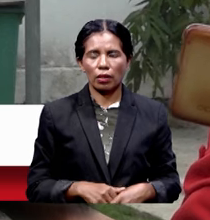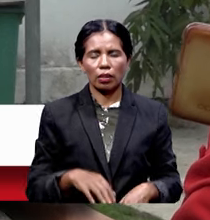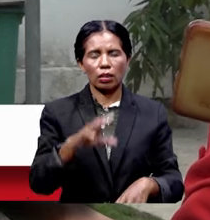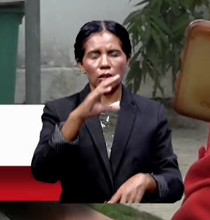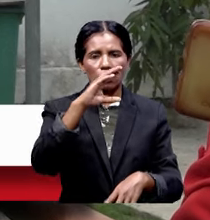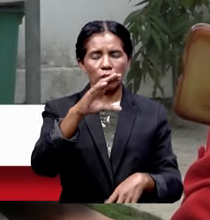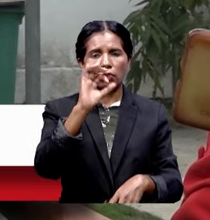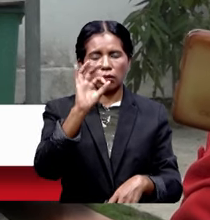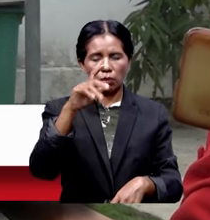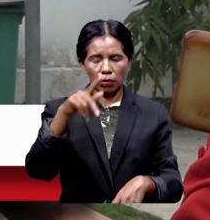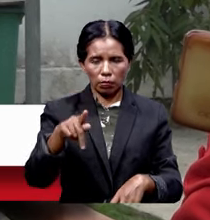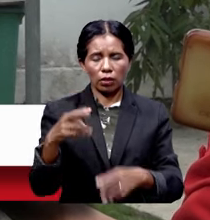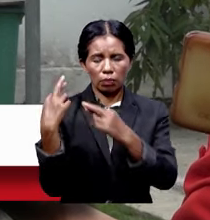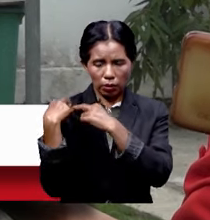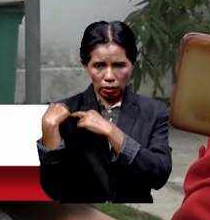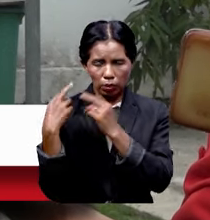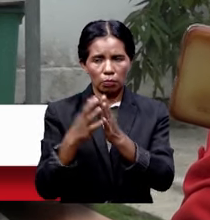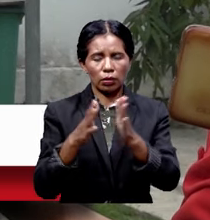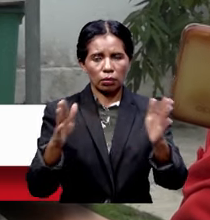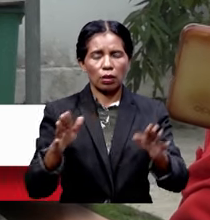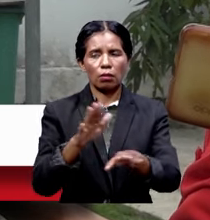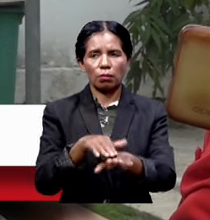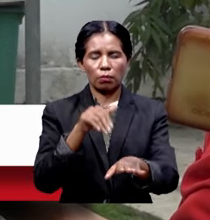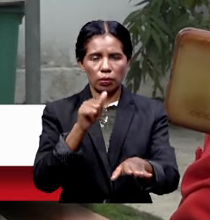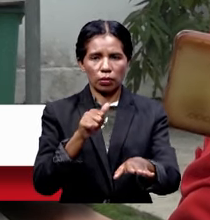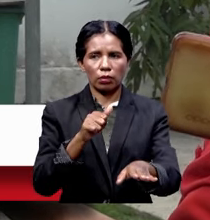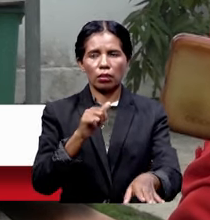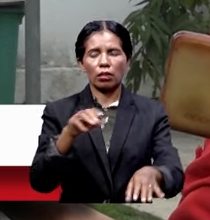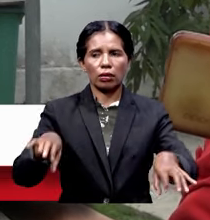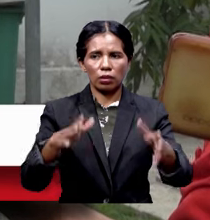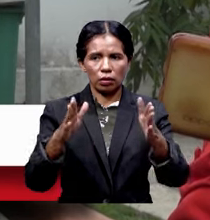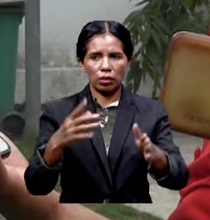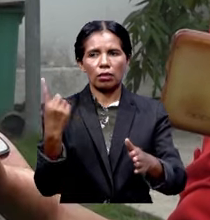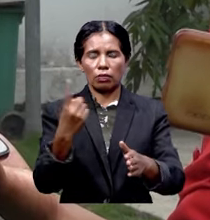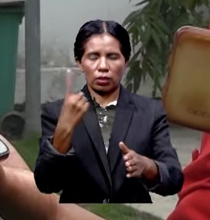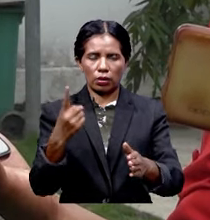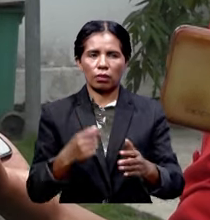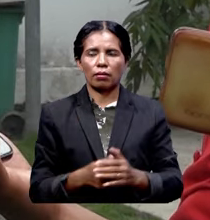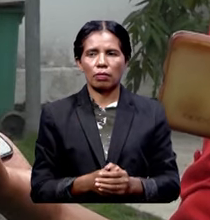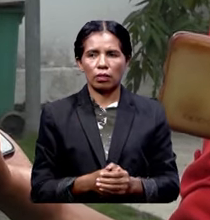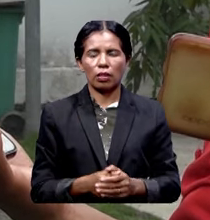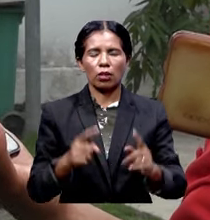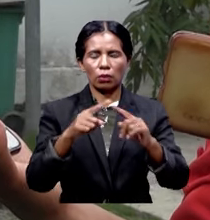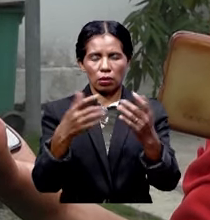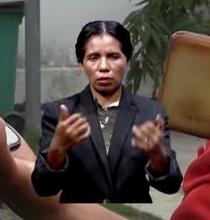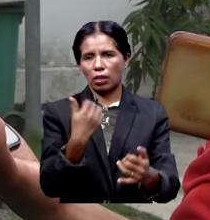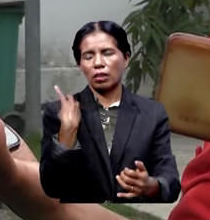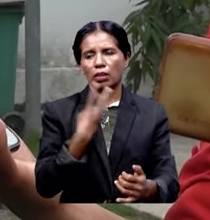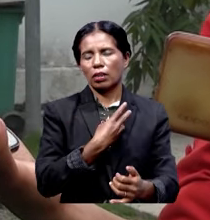é responsável máximo, né? Ba recrutamento funcionário permanente. Nebe mato agora, né? Tira o